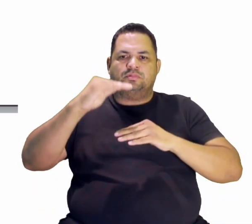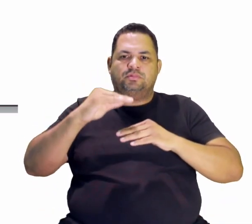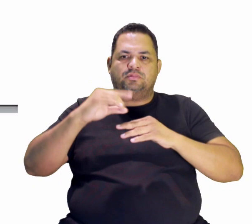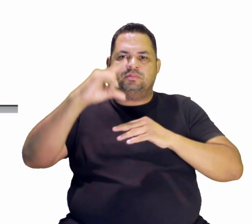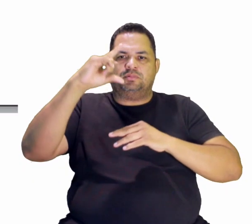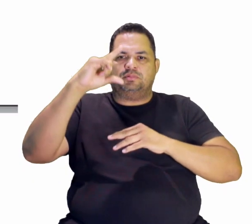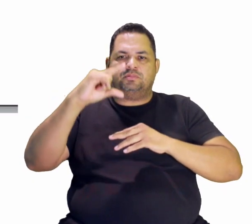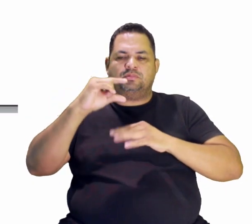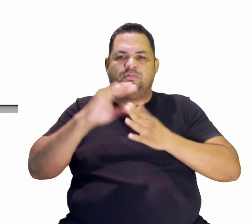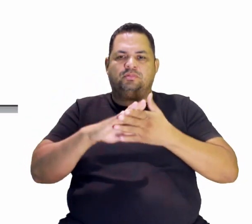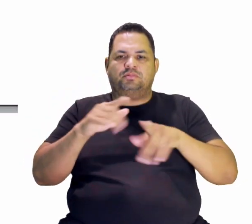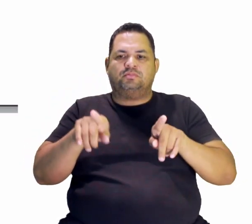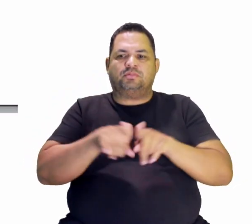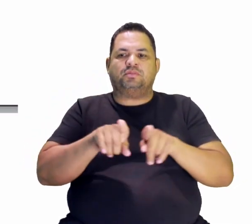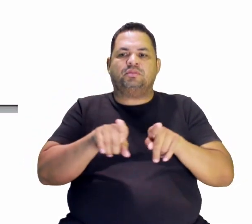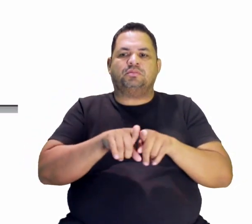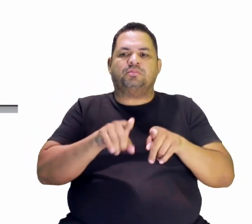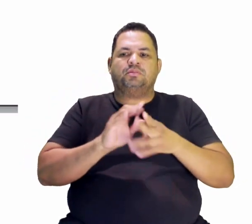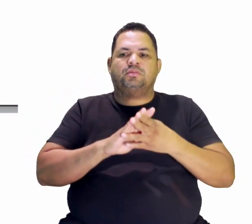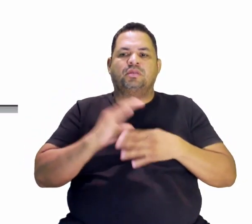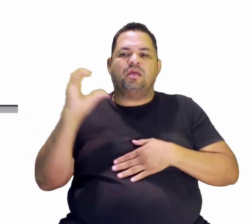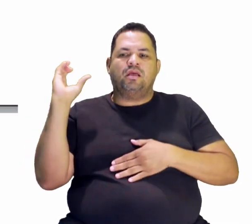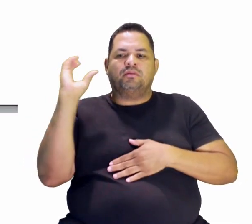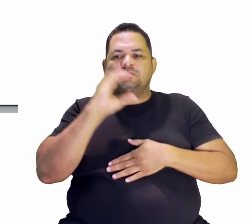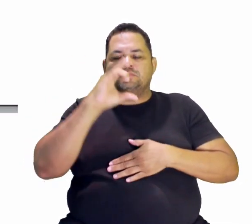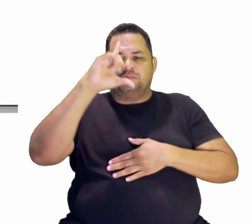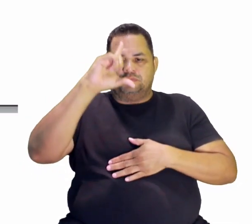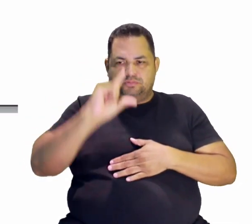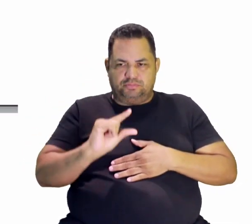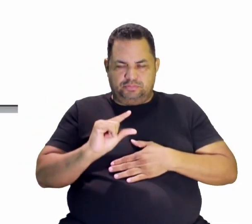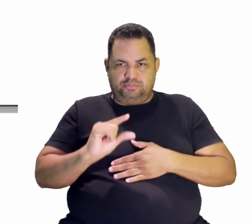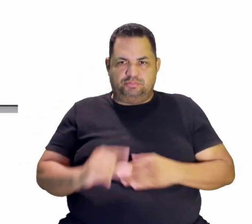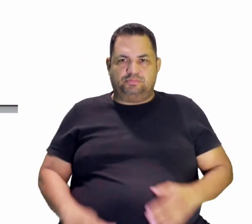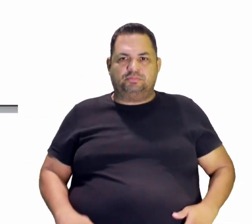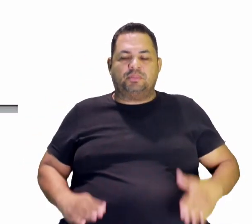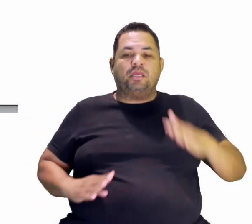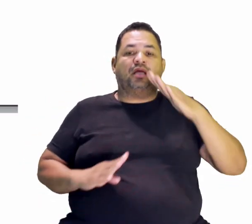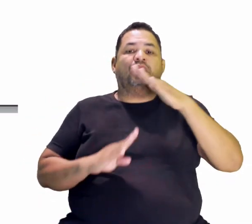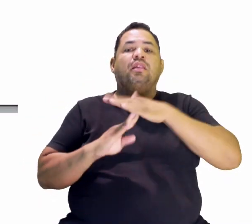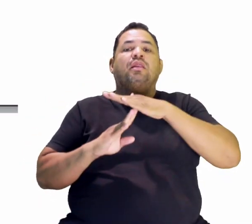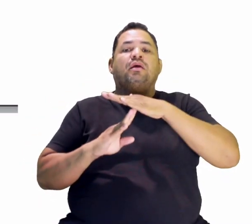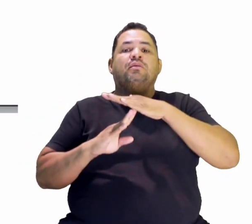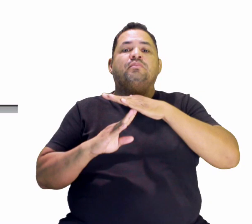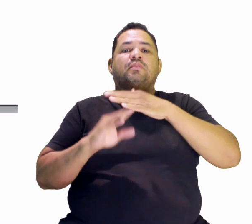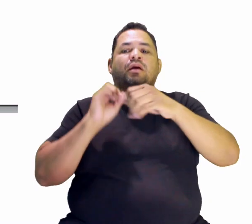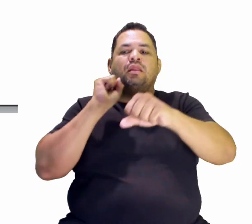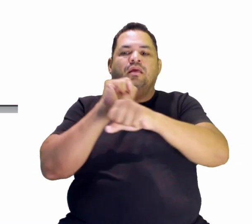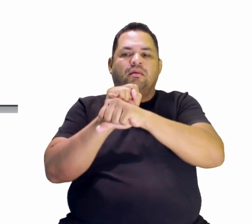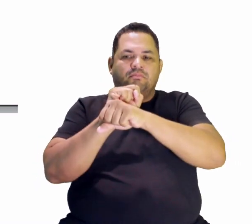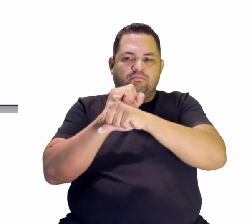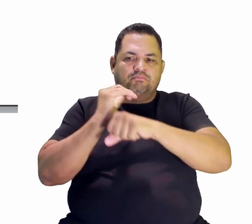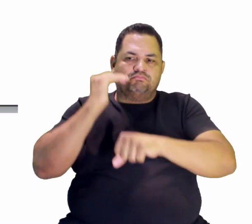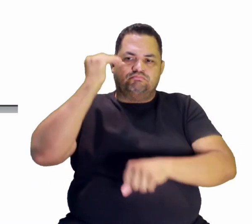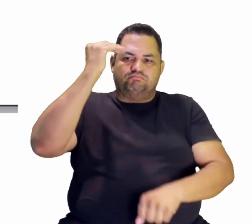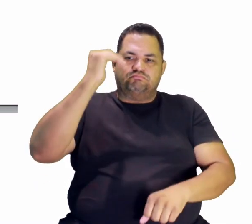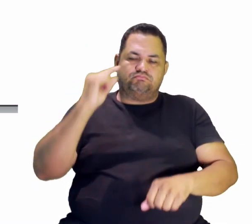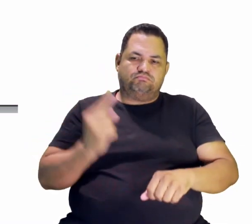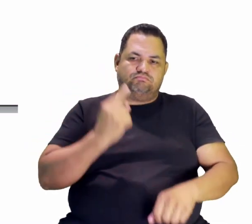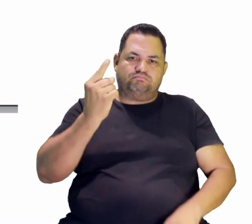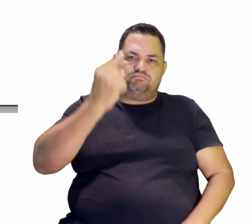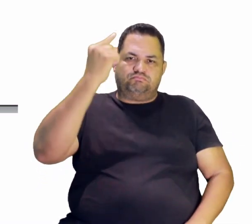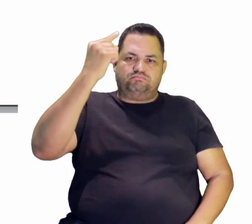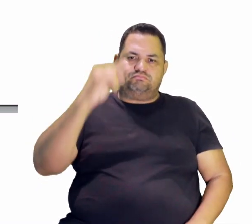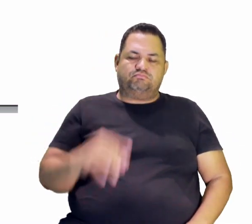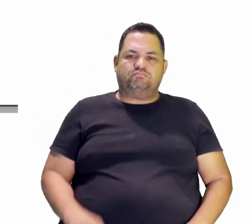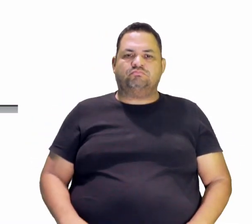porque a velocidade vai diminuindo com o passar do tempo, né? Até que chega num ponto que ela vai parar. Então, a